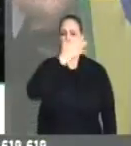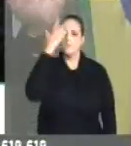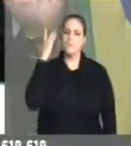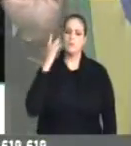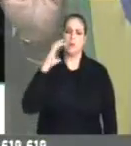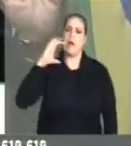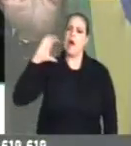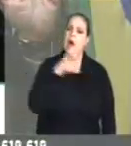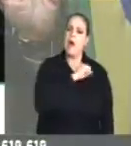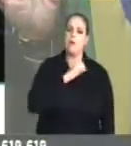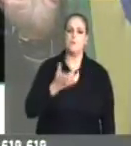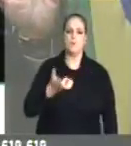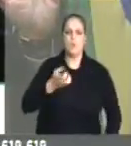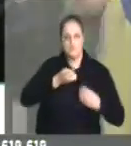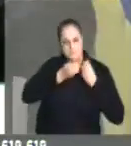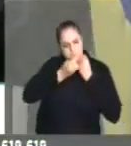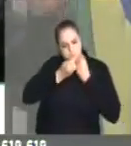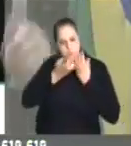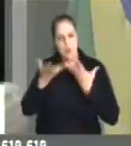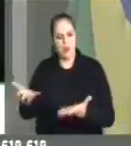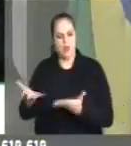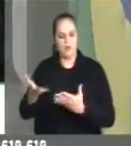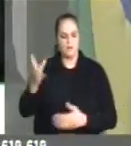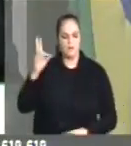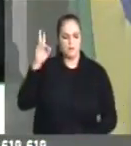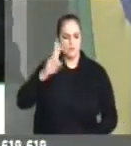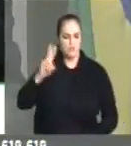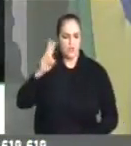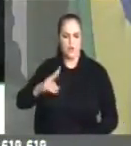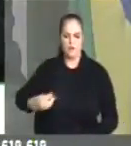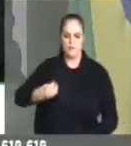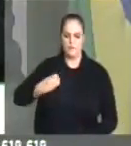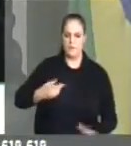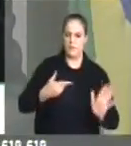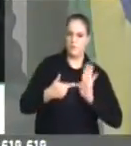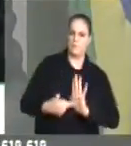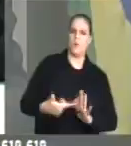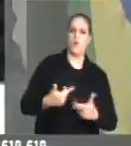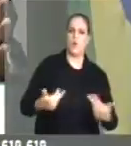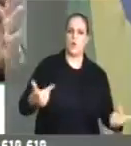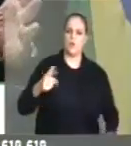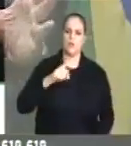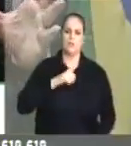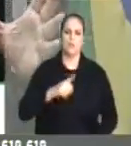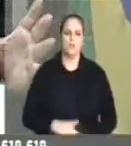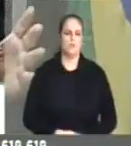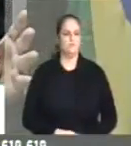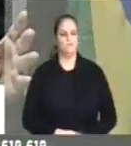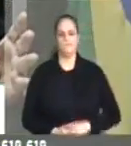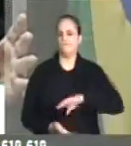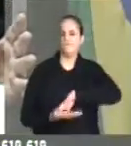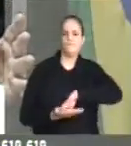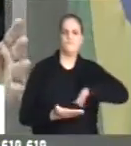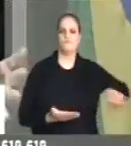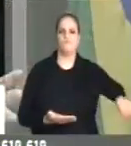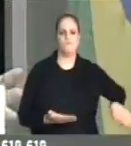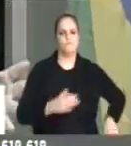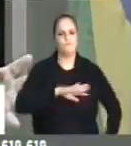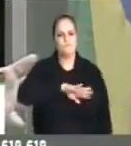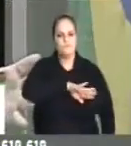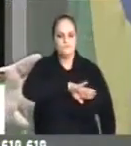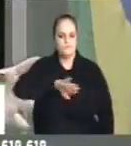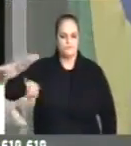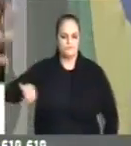toda, mostrar o seu patrimônio. ele ia selecionando. E